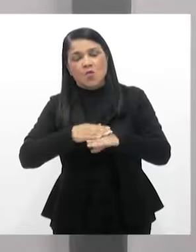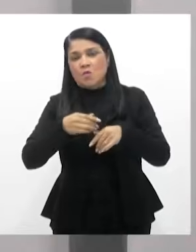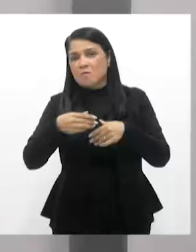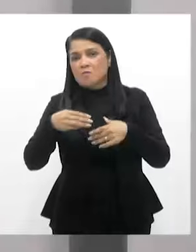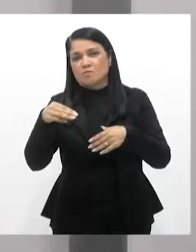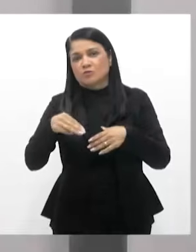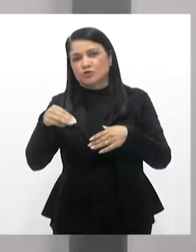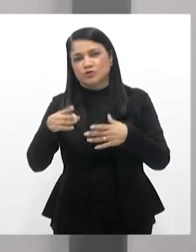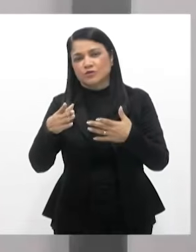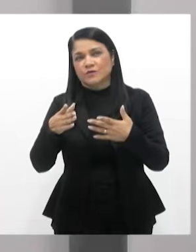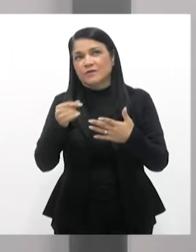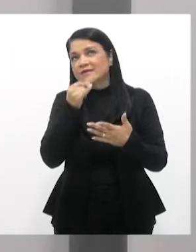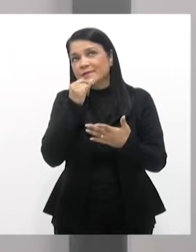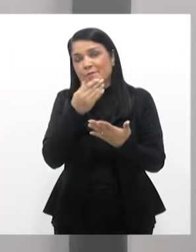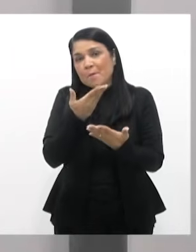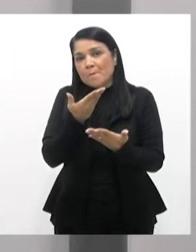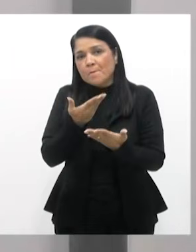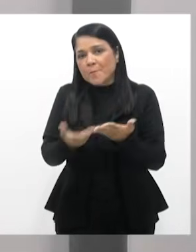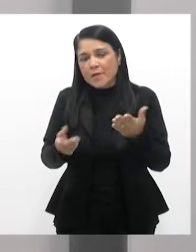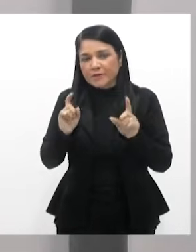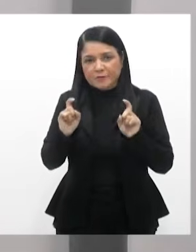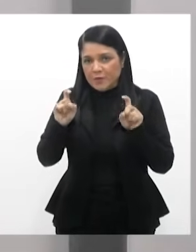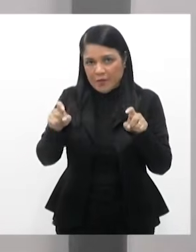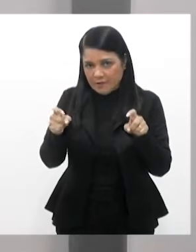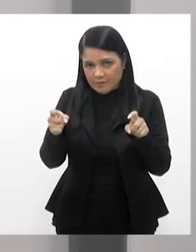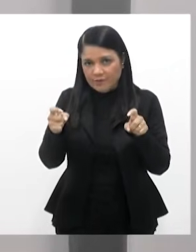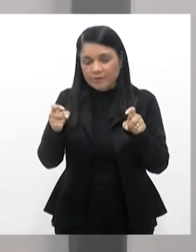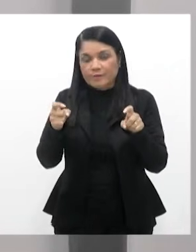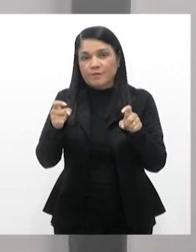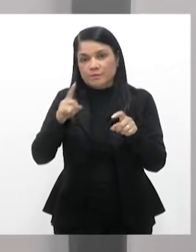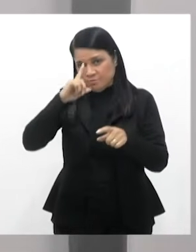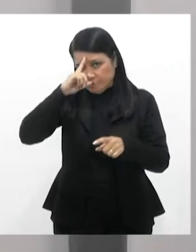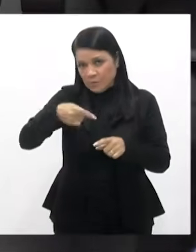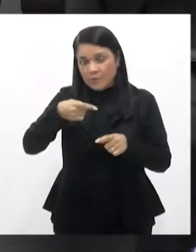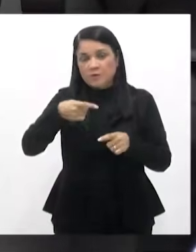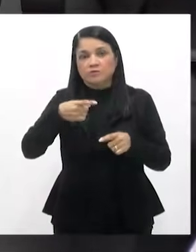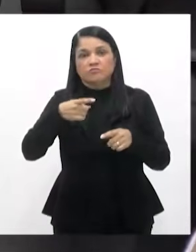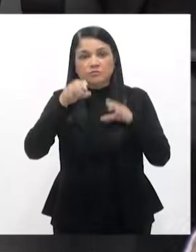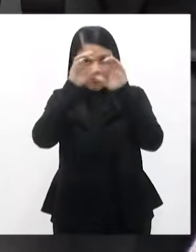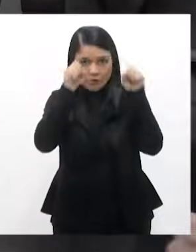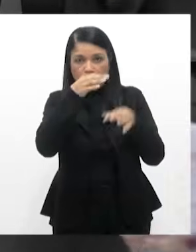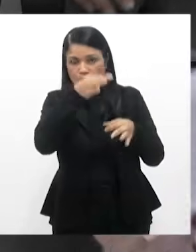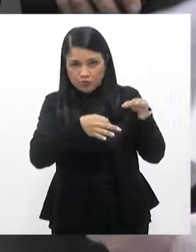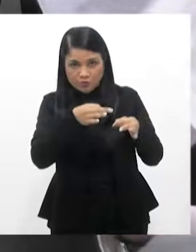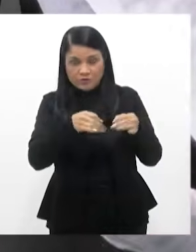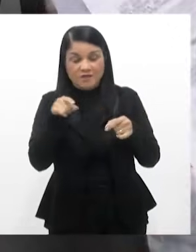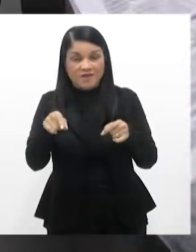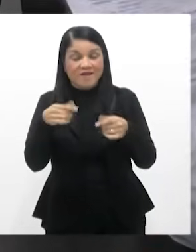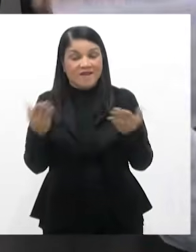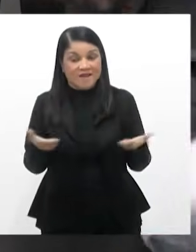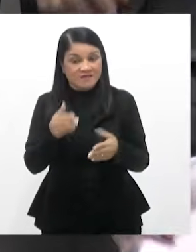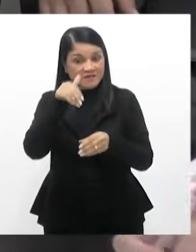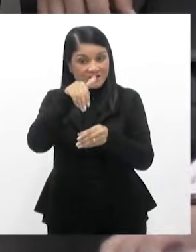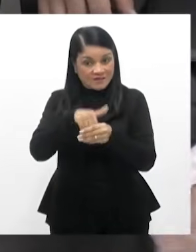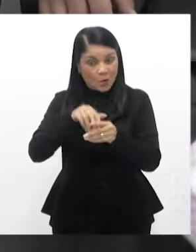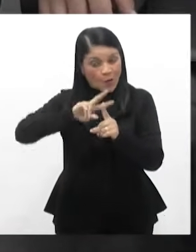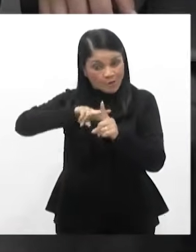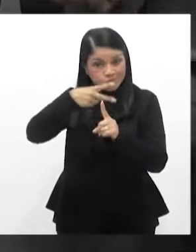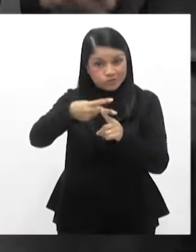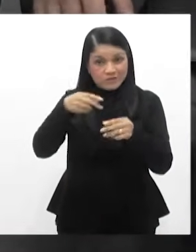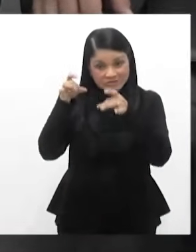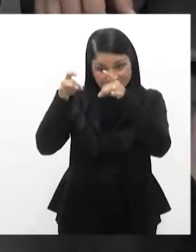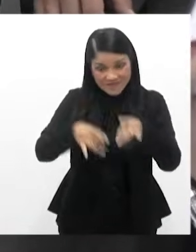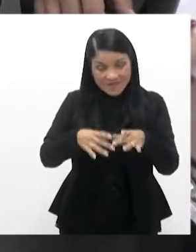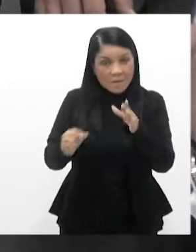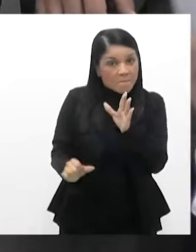extemporânea, como, por exemplo, perda de mandato determinado pela Justiça Eleitoral. Essas são as eleições extemporâneas. Essa eleição é dupla vacância